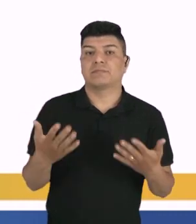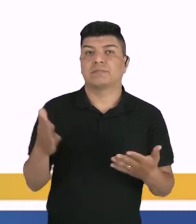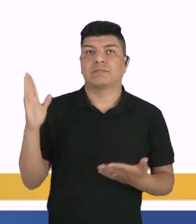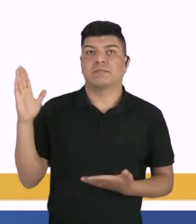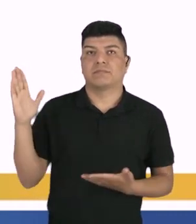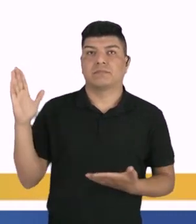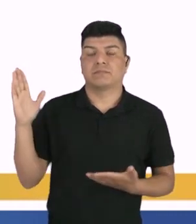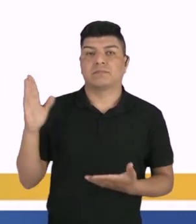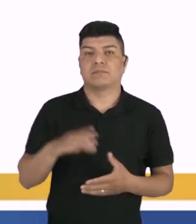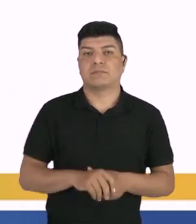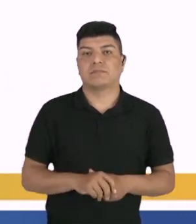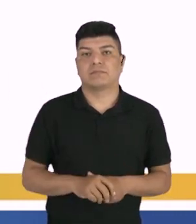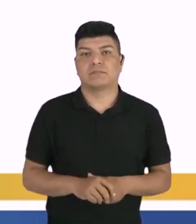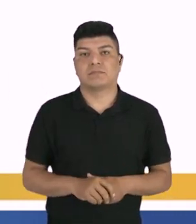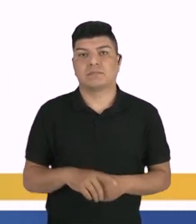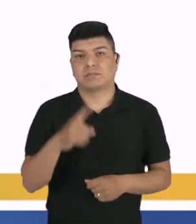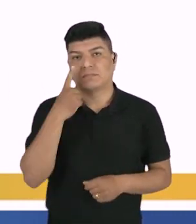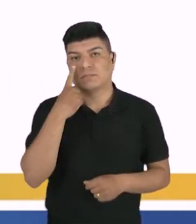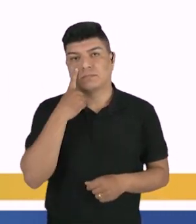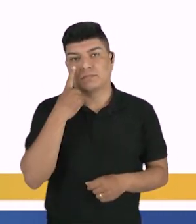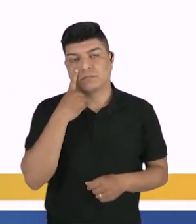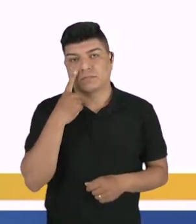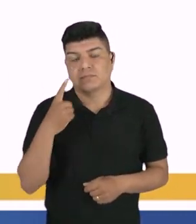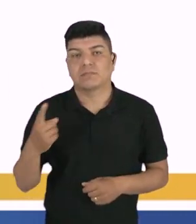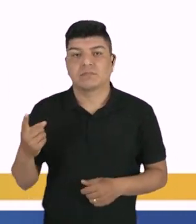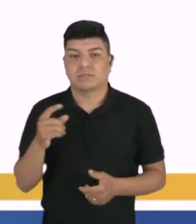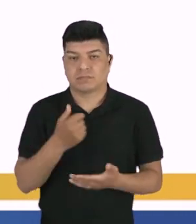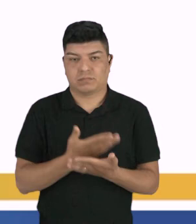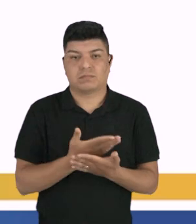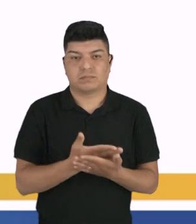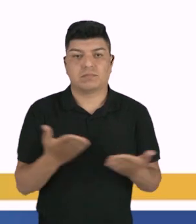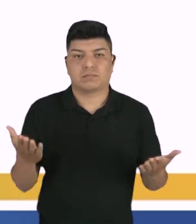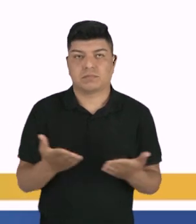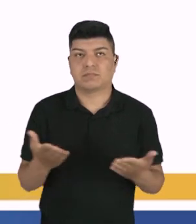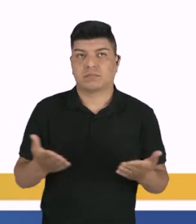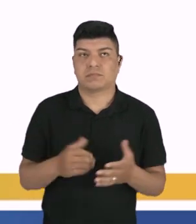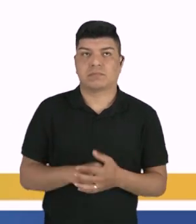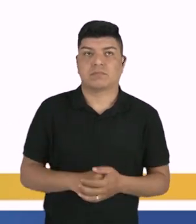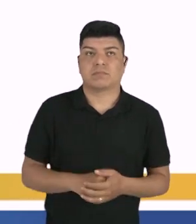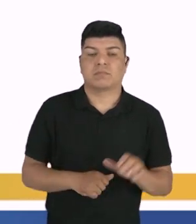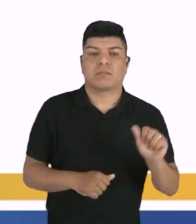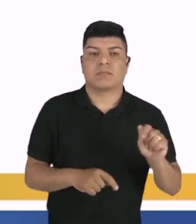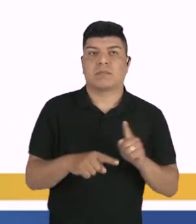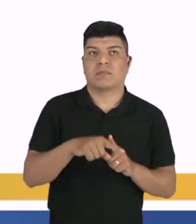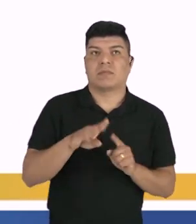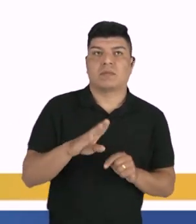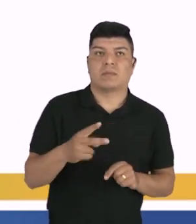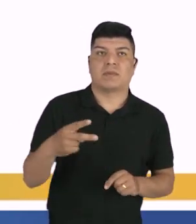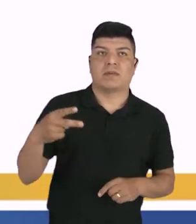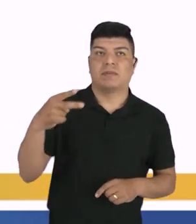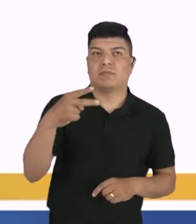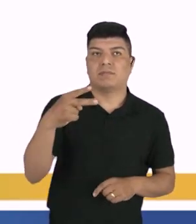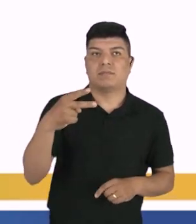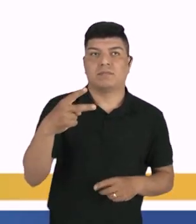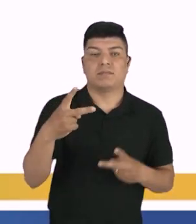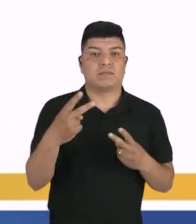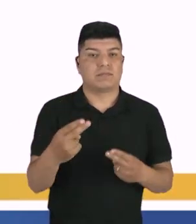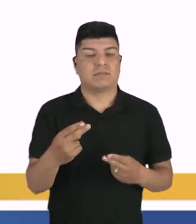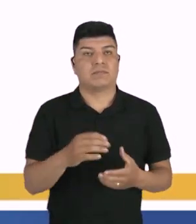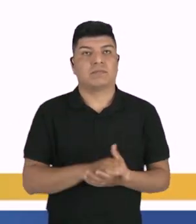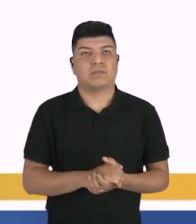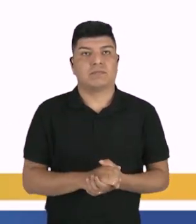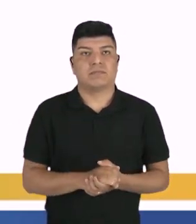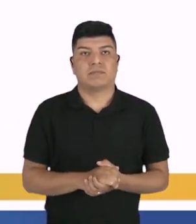Então, essas fórmulas foram o que a gente viu em nossa aula hoje, né? A mais B ao quadrado,